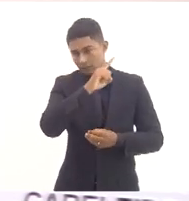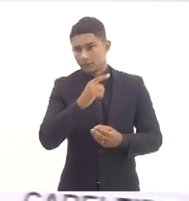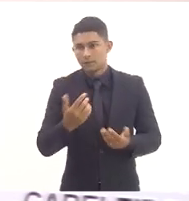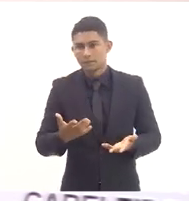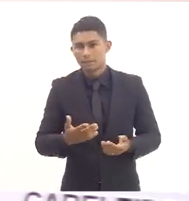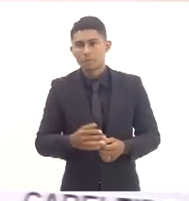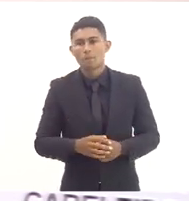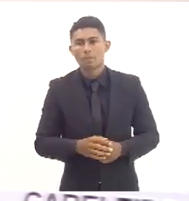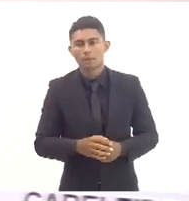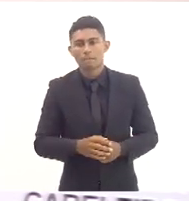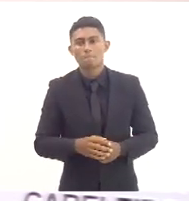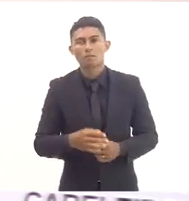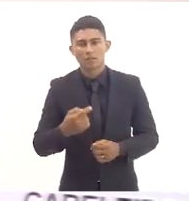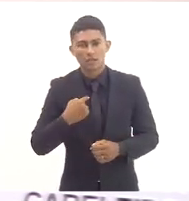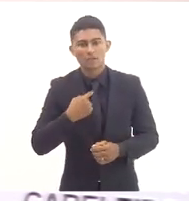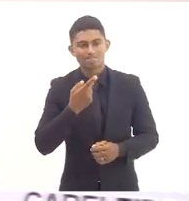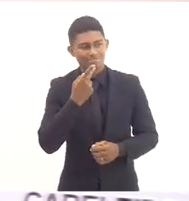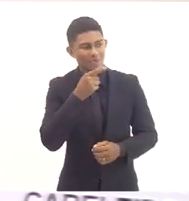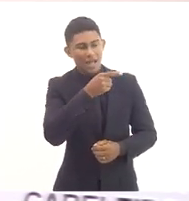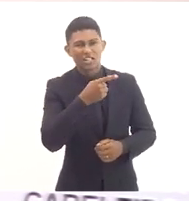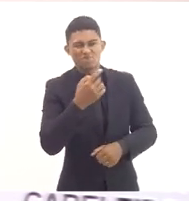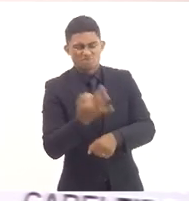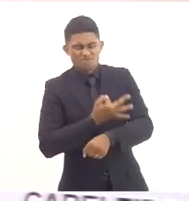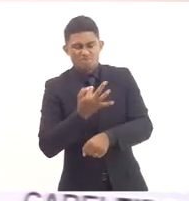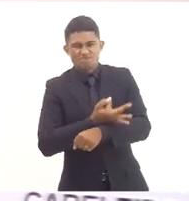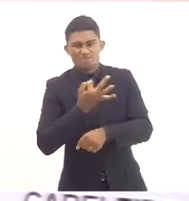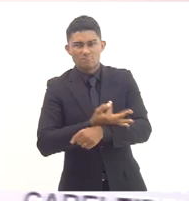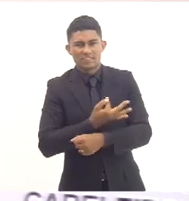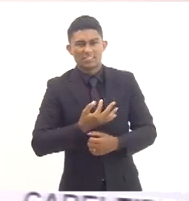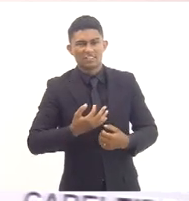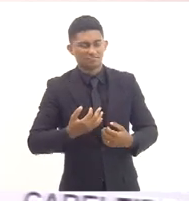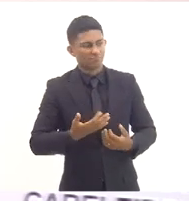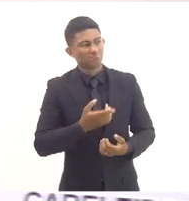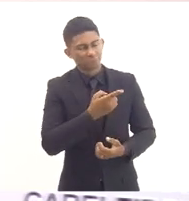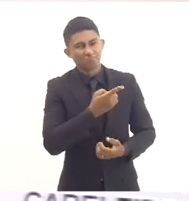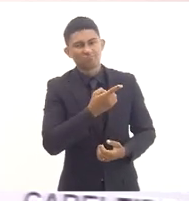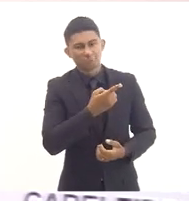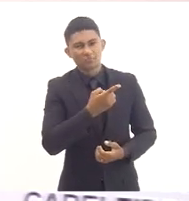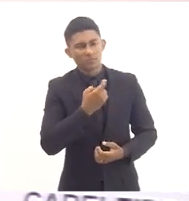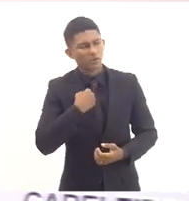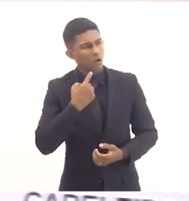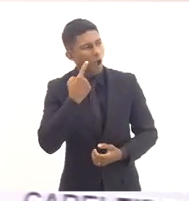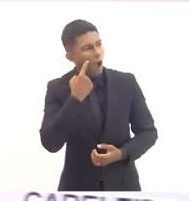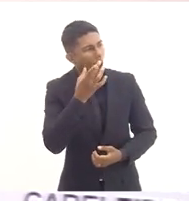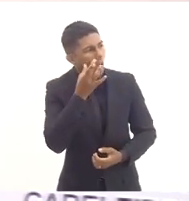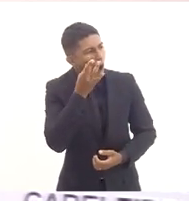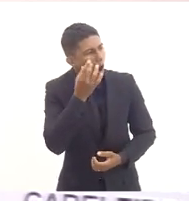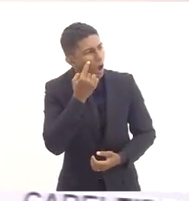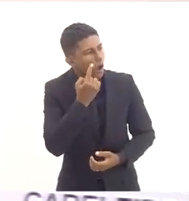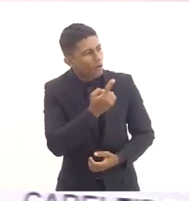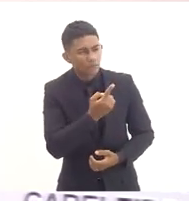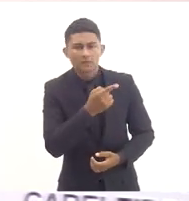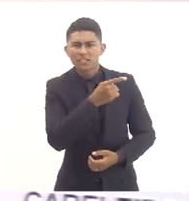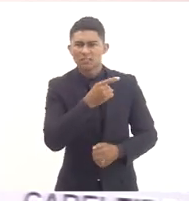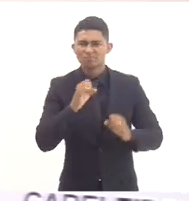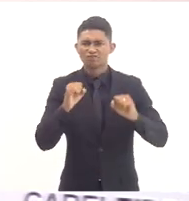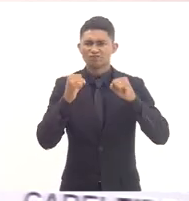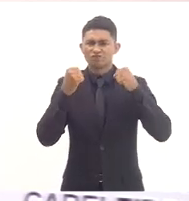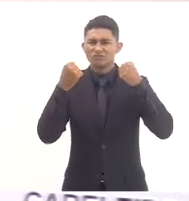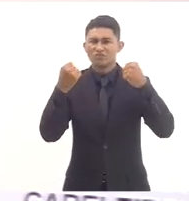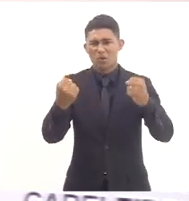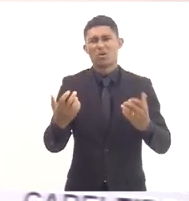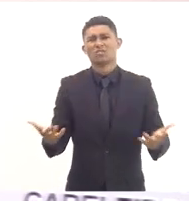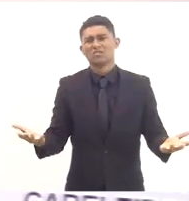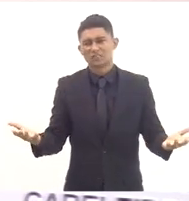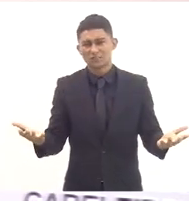suas possibilidades e eu testemunhei essa dureza e É dentro daquilo que ela tinha nas mãos e é isso